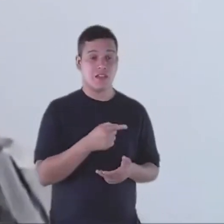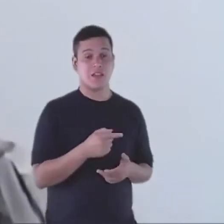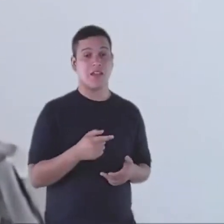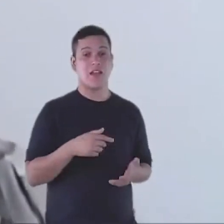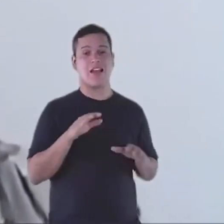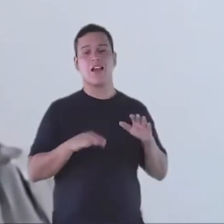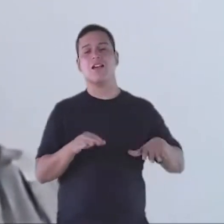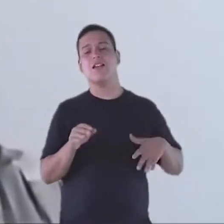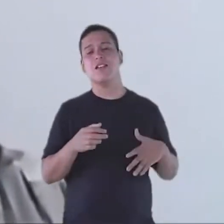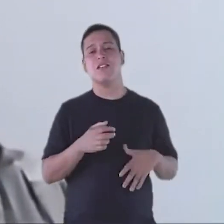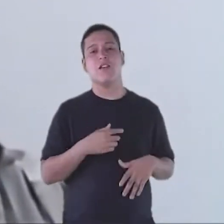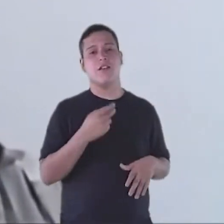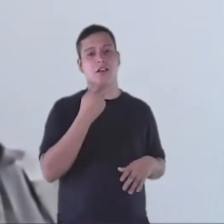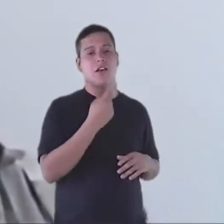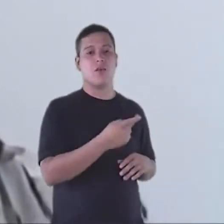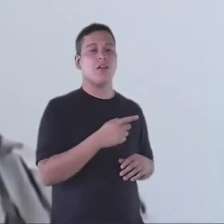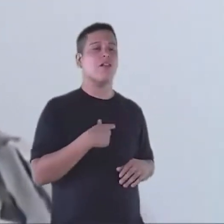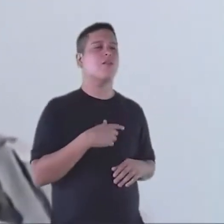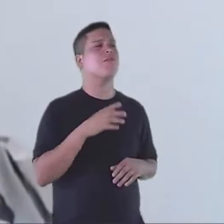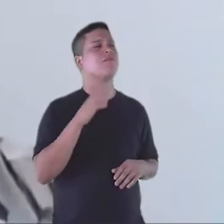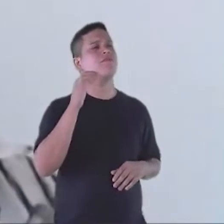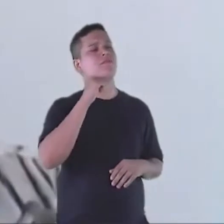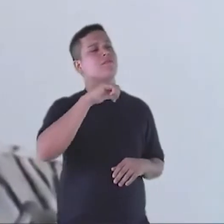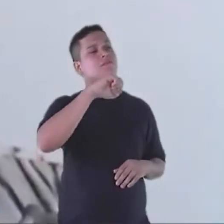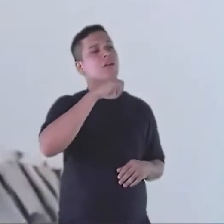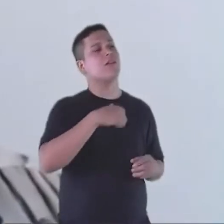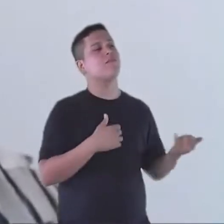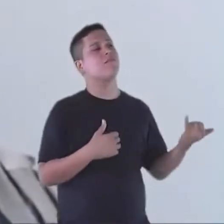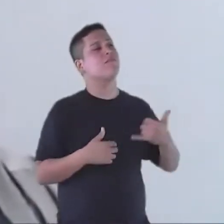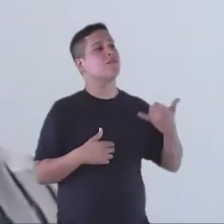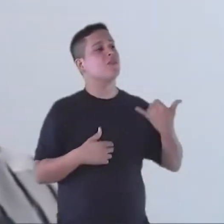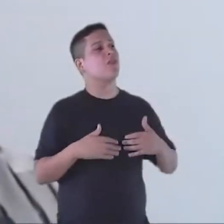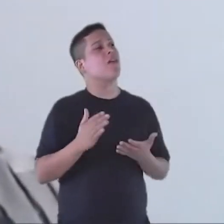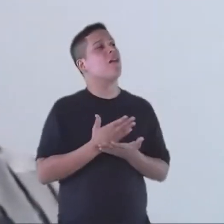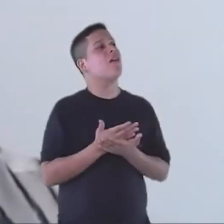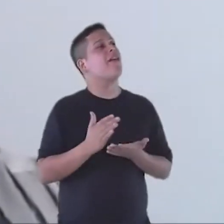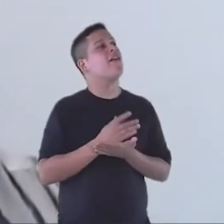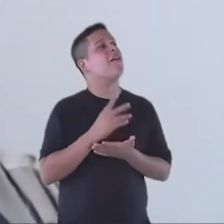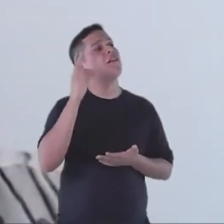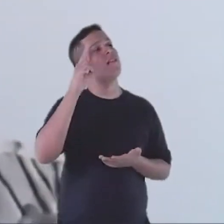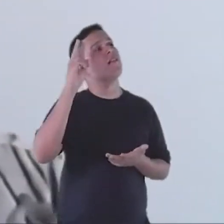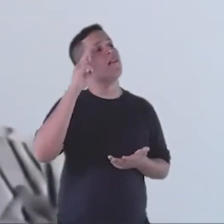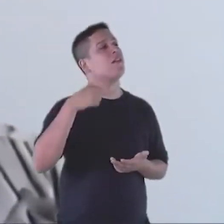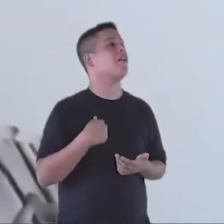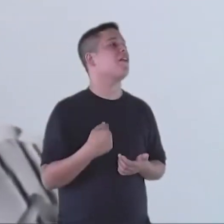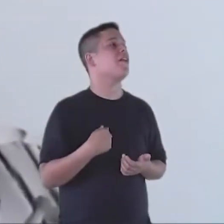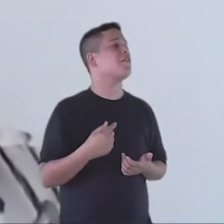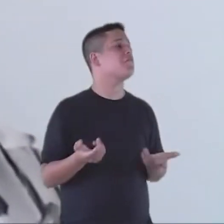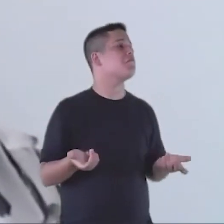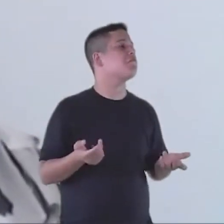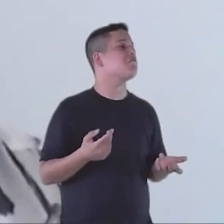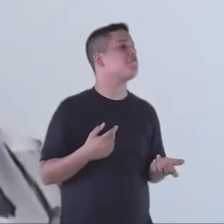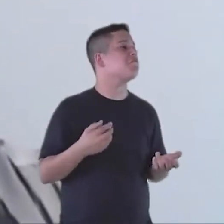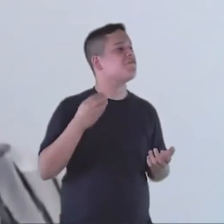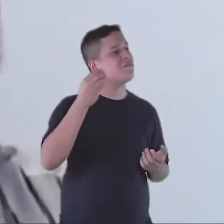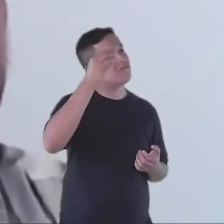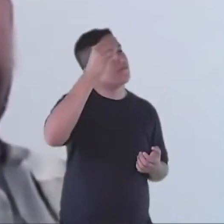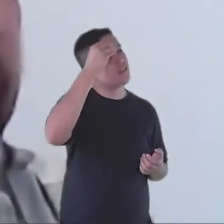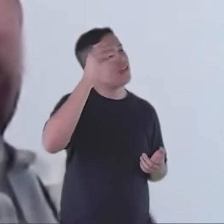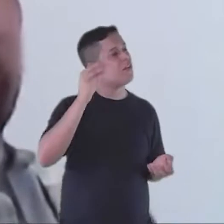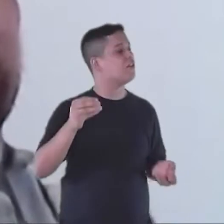histórias que eu não me lembrava bem. E eu quis fazer como se fosse um álbum